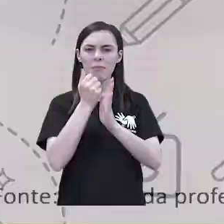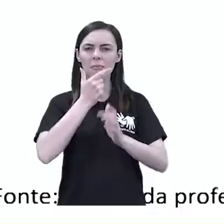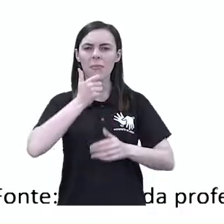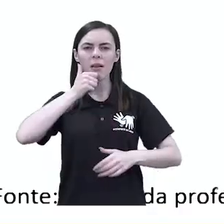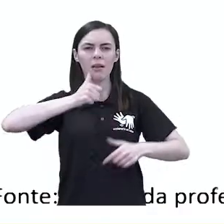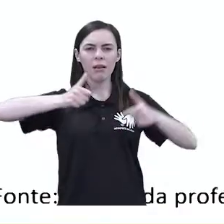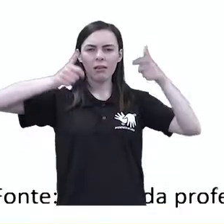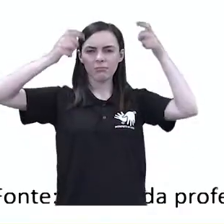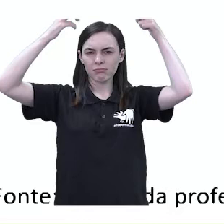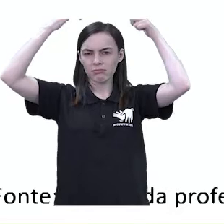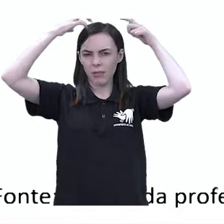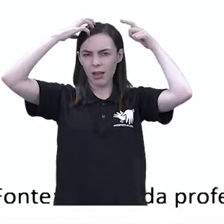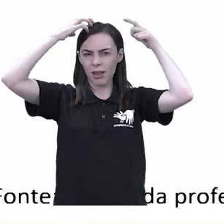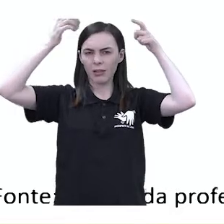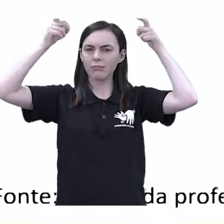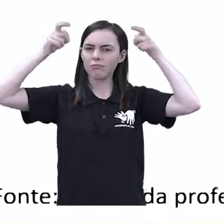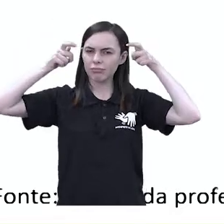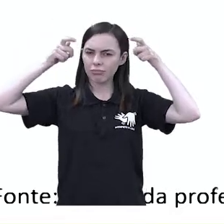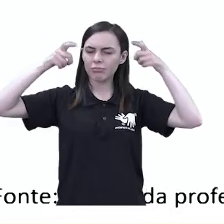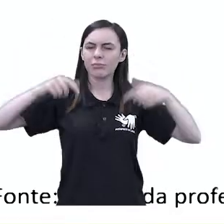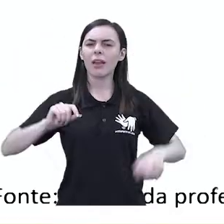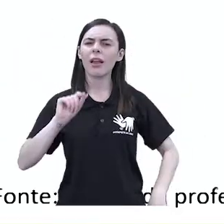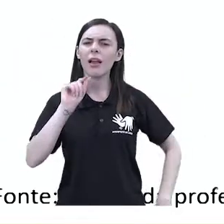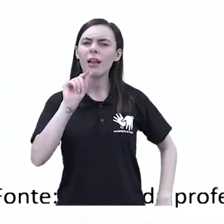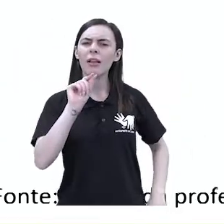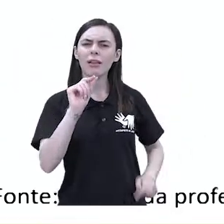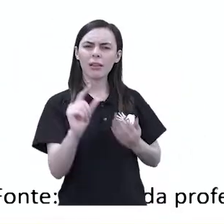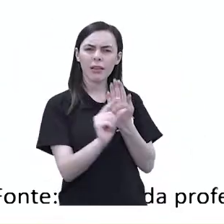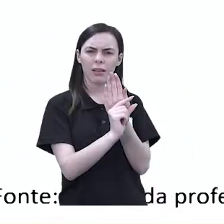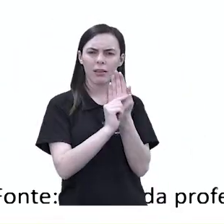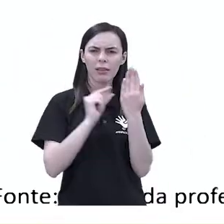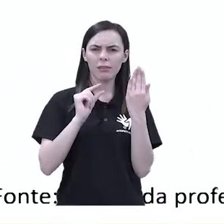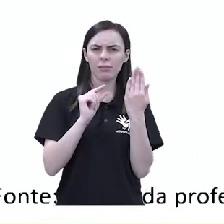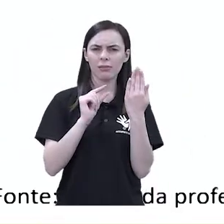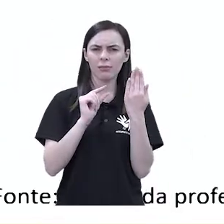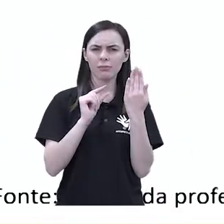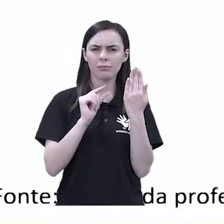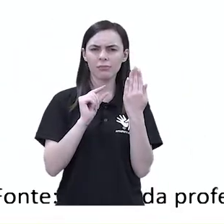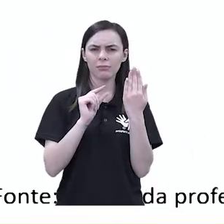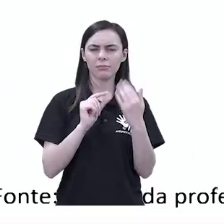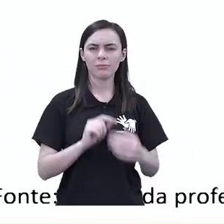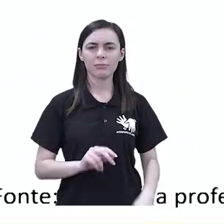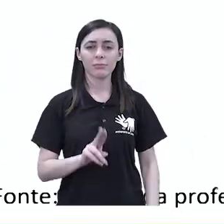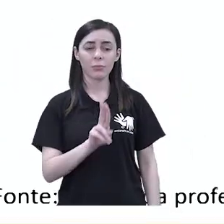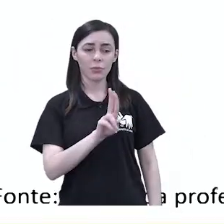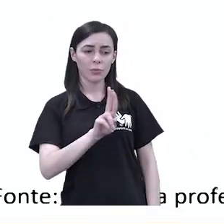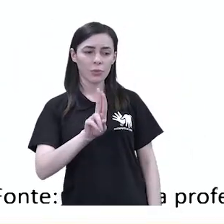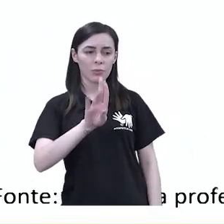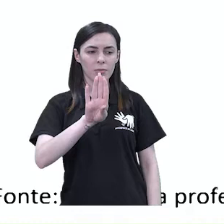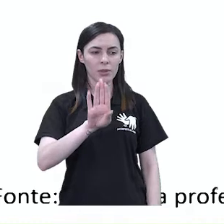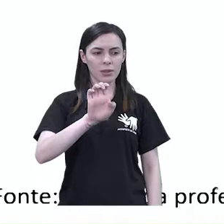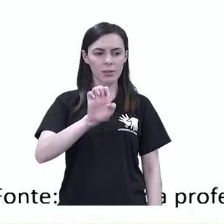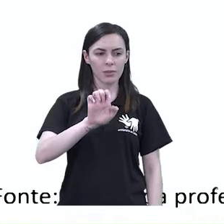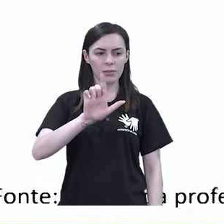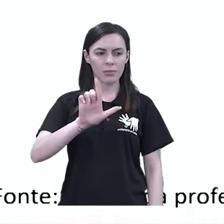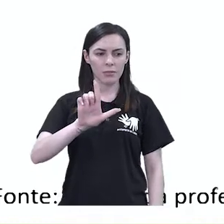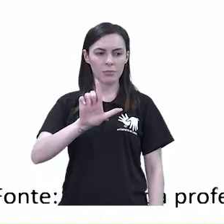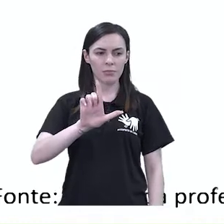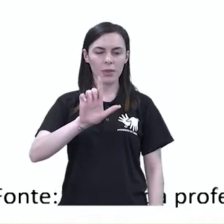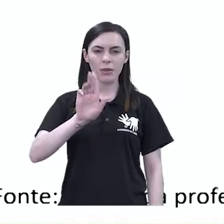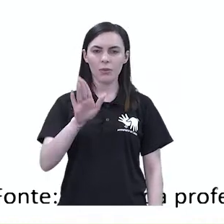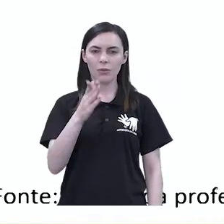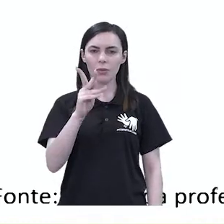rainha. Perfeito! Quem que é a autora dessa história? É a Bell